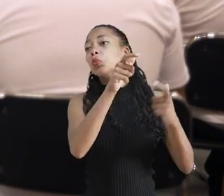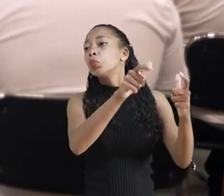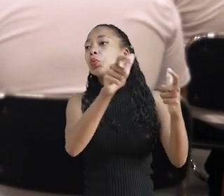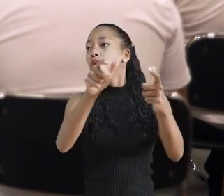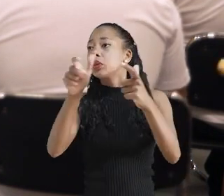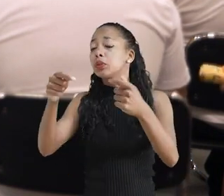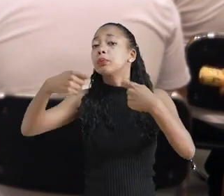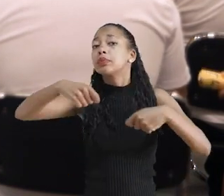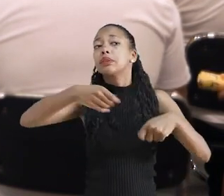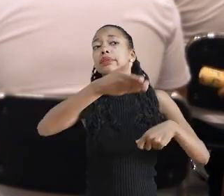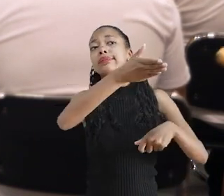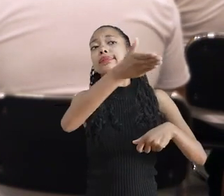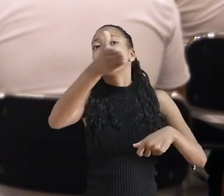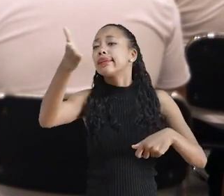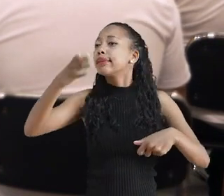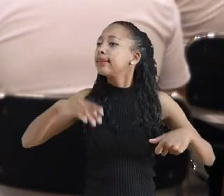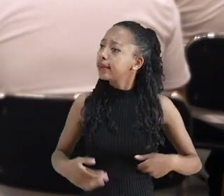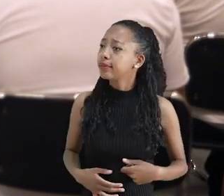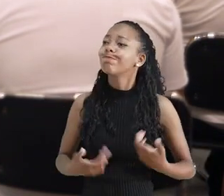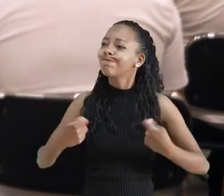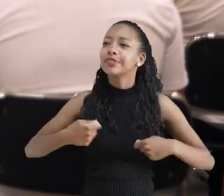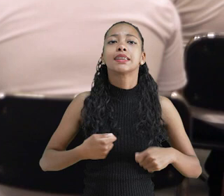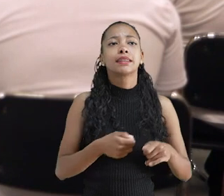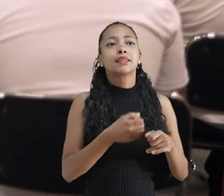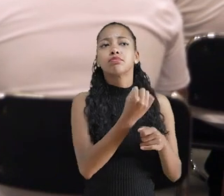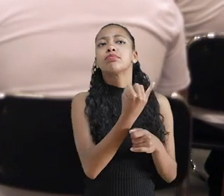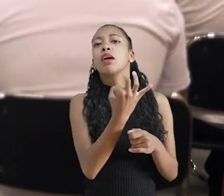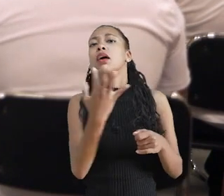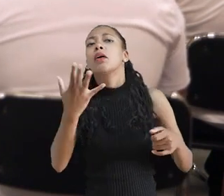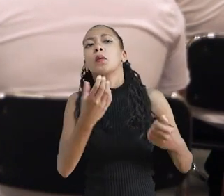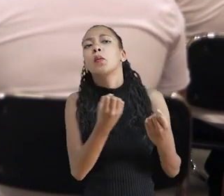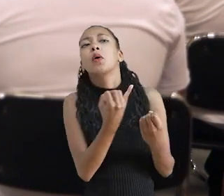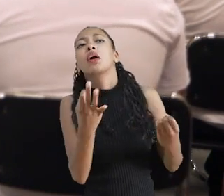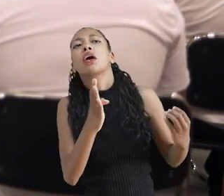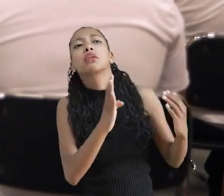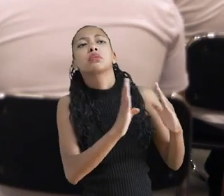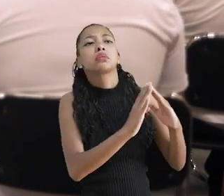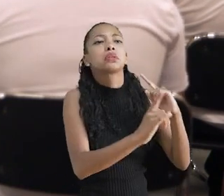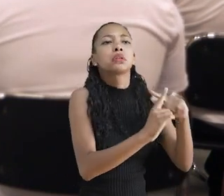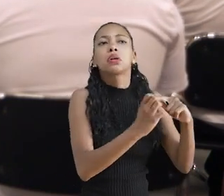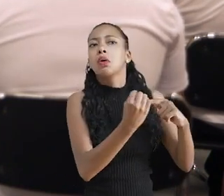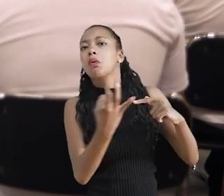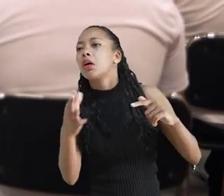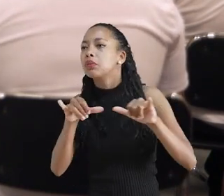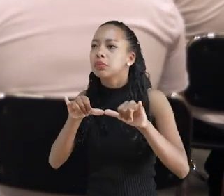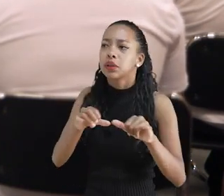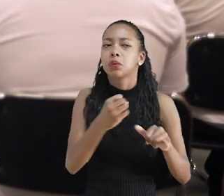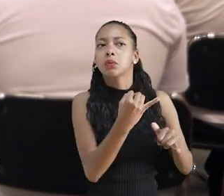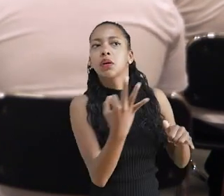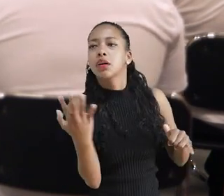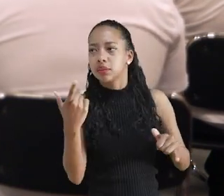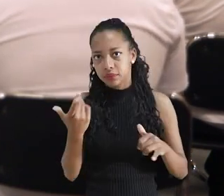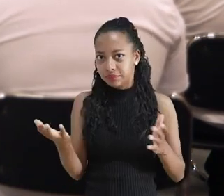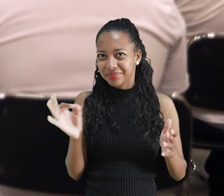territórios lá de Belém necessariamente seis territórios de Belém né uma cartografia participativa só que não tão abrangente como